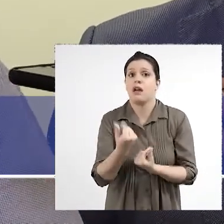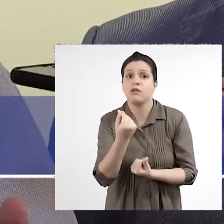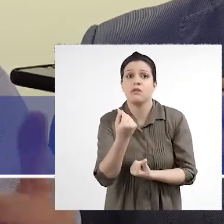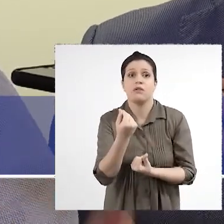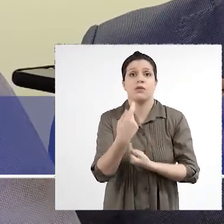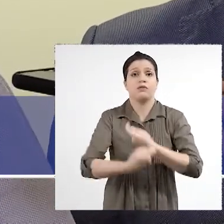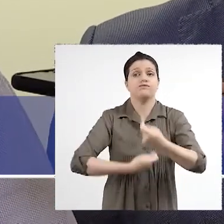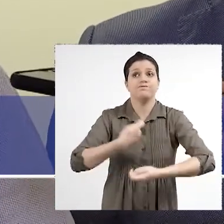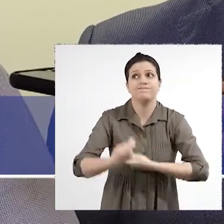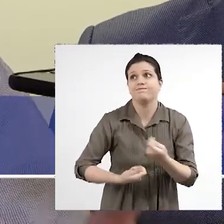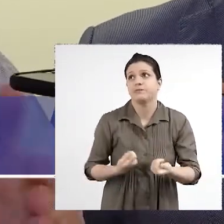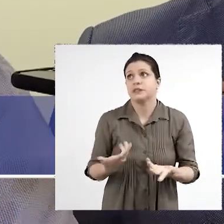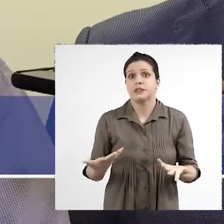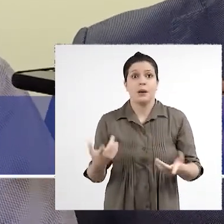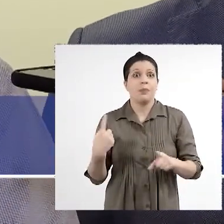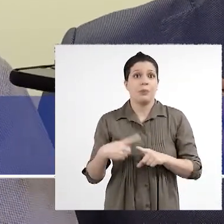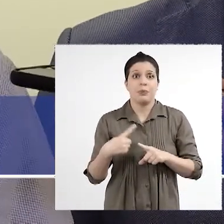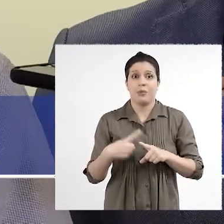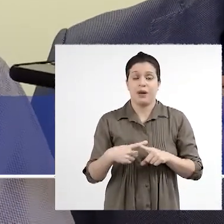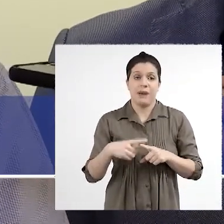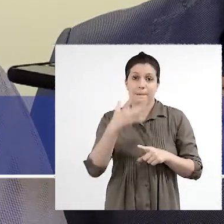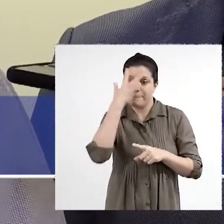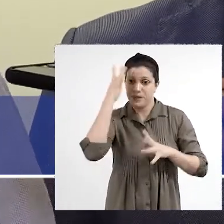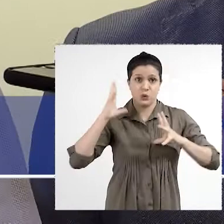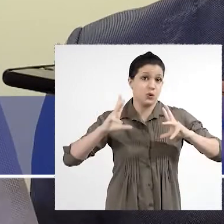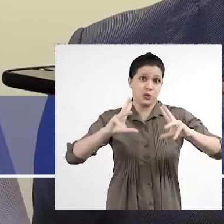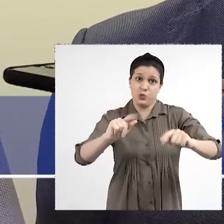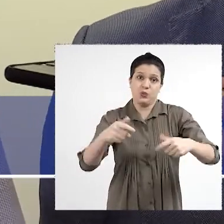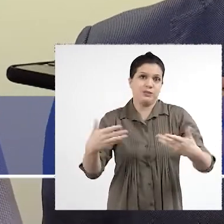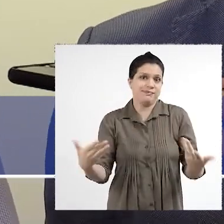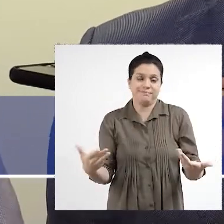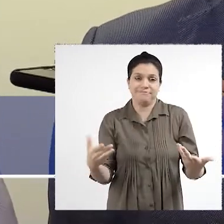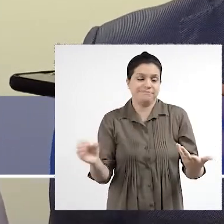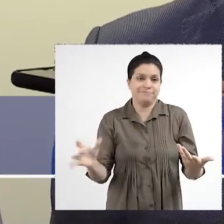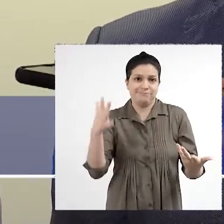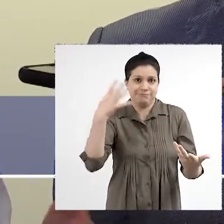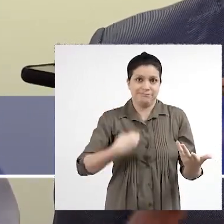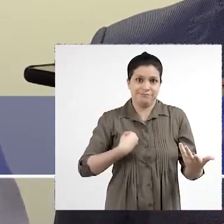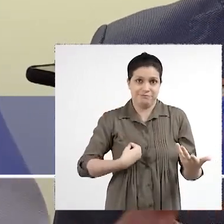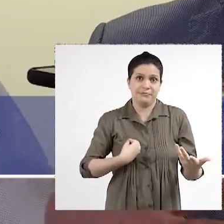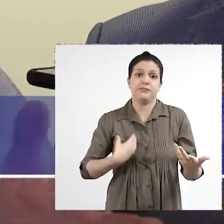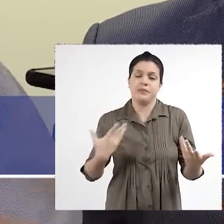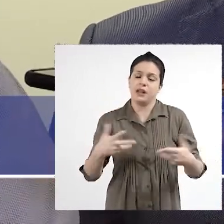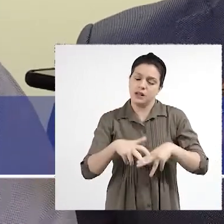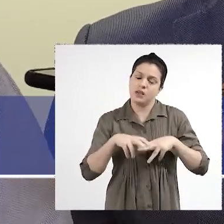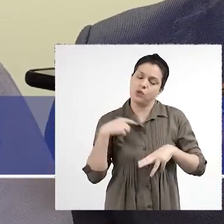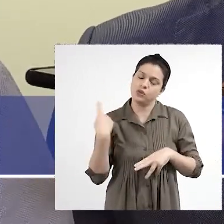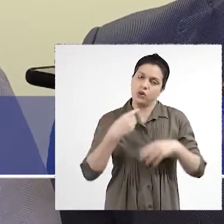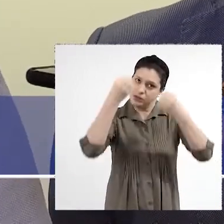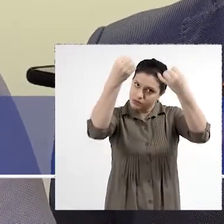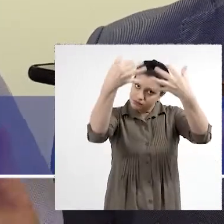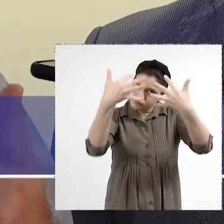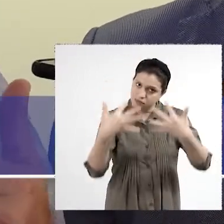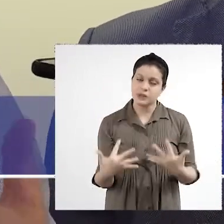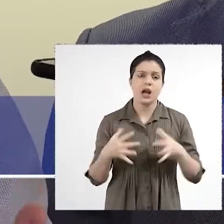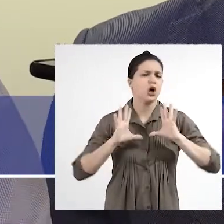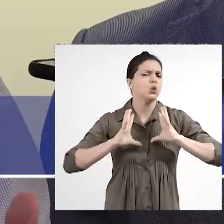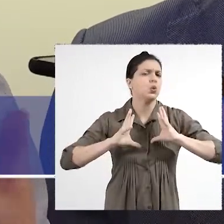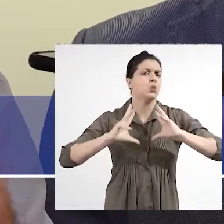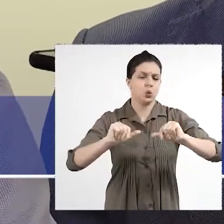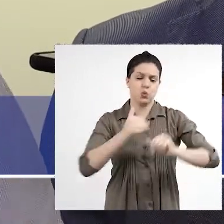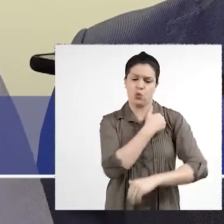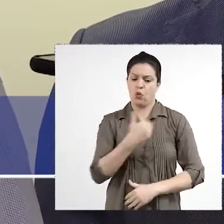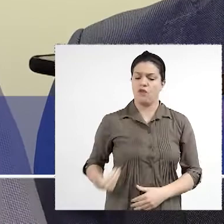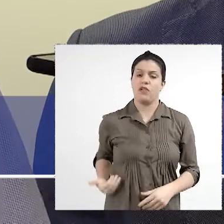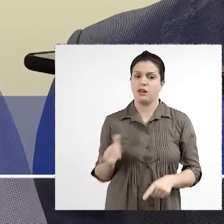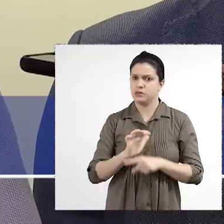social, econômico, que afeta a vida de milhares de pessoas. Então nós estamos aqui discutindo essas medidas, o que está sendo feito pelo